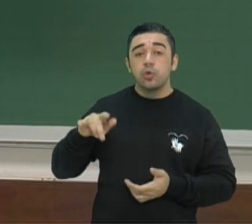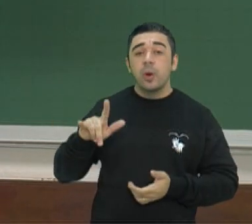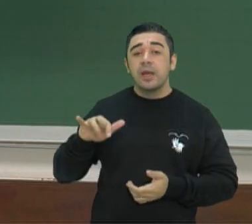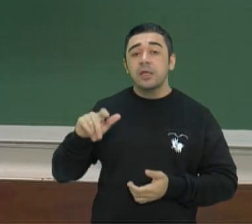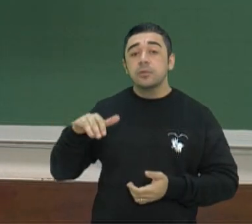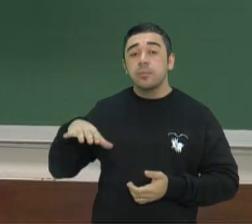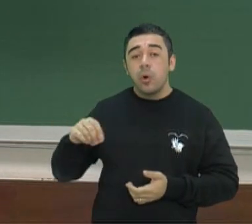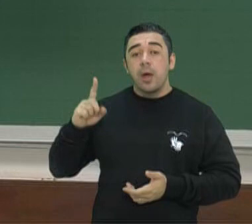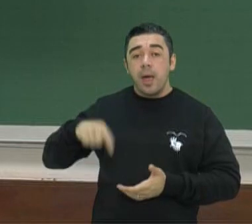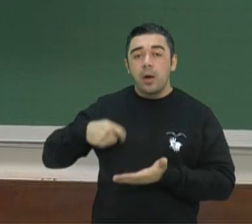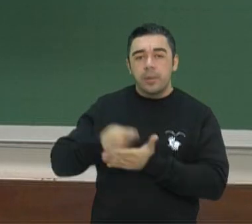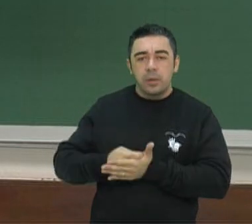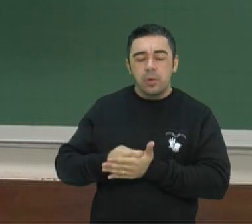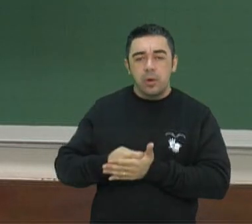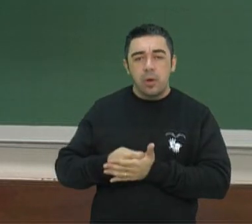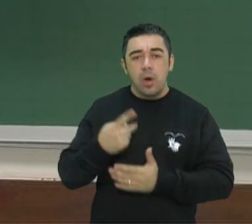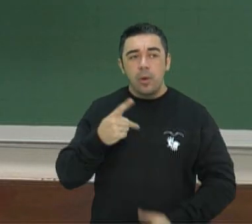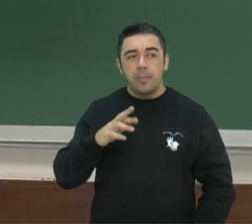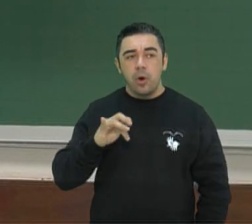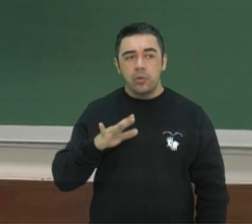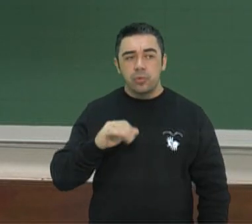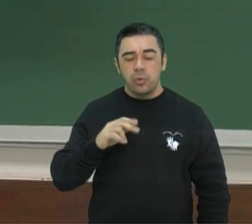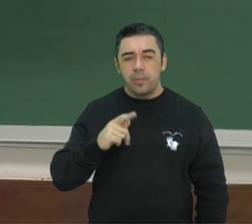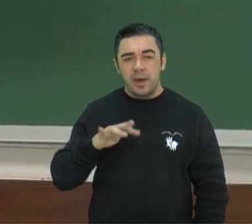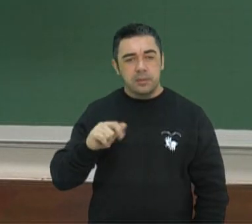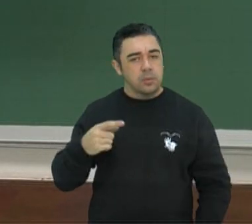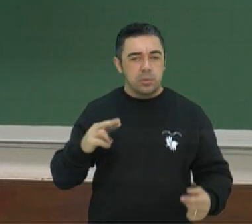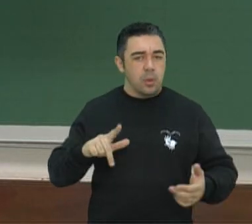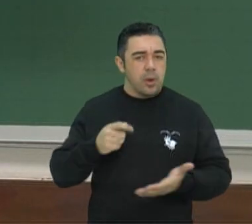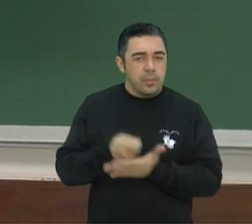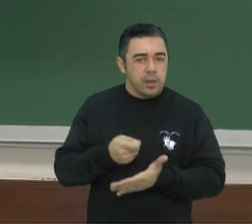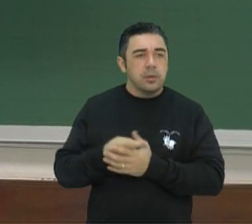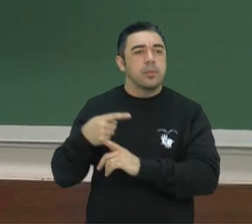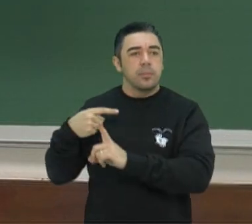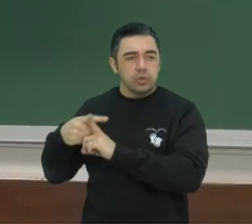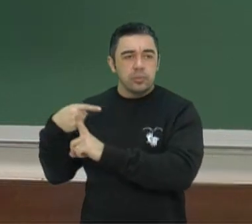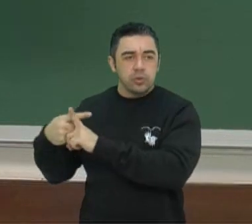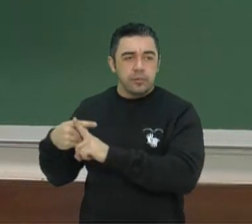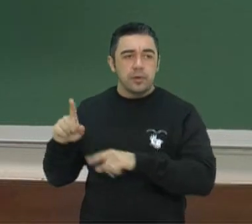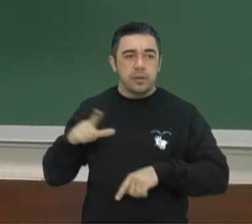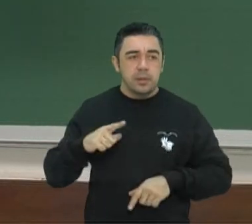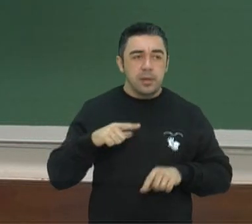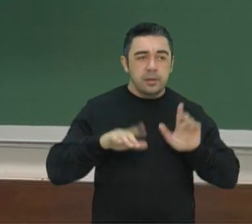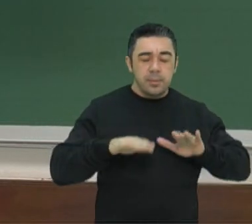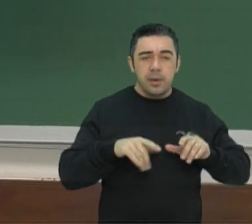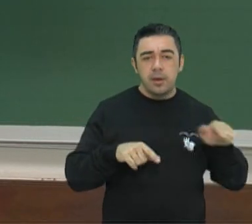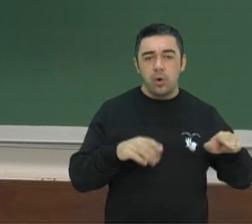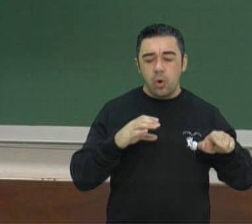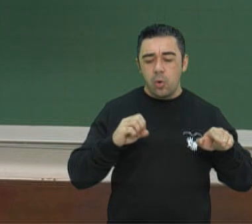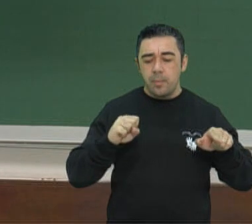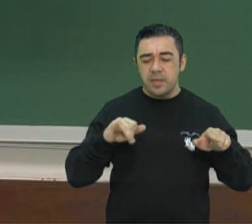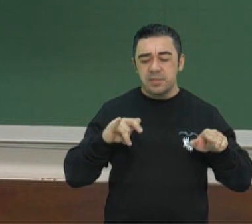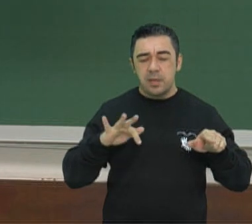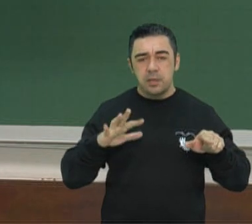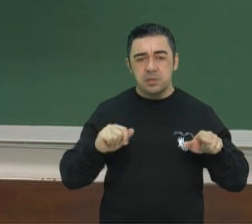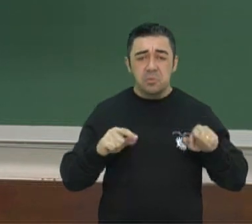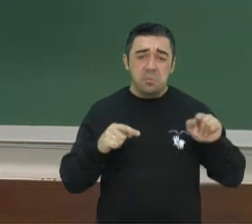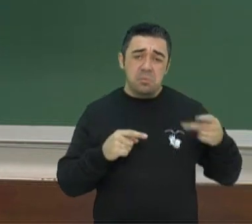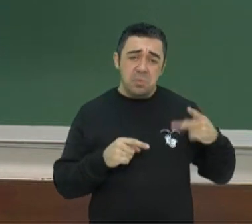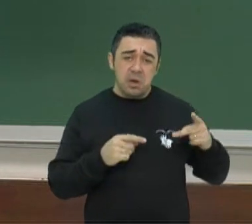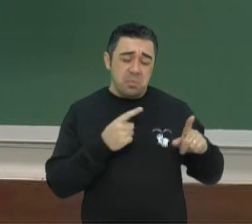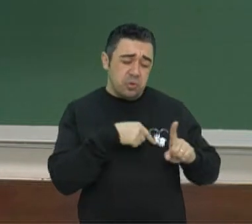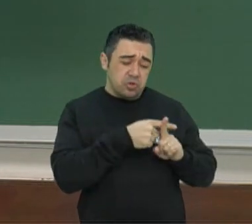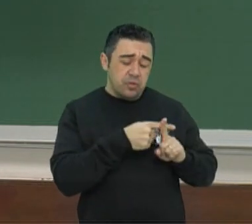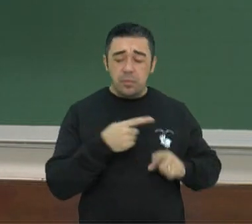protocooperação não. E ainda comensalismo e inquilinismo, que é positiva para uma espécie e nula para outra, tá? Então,